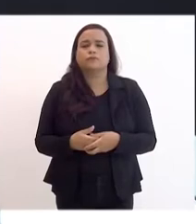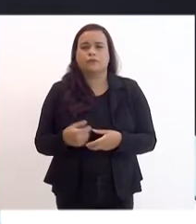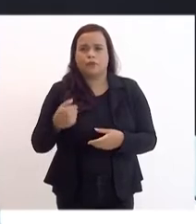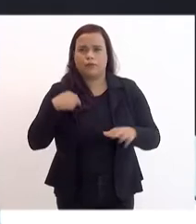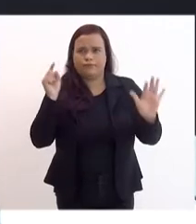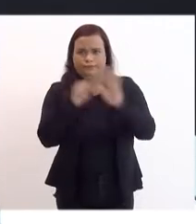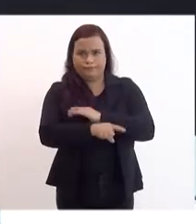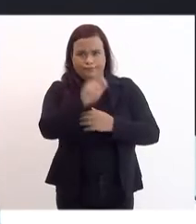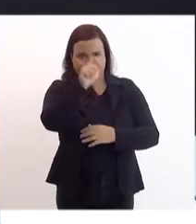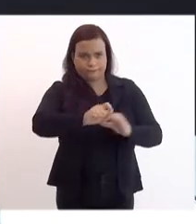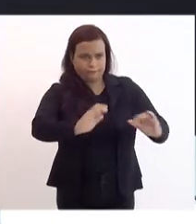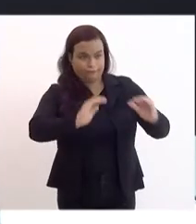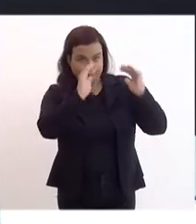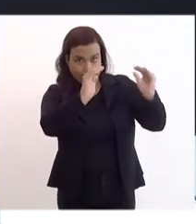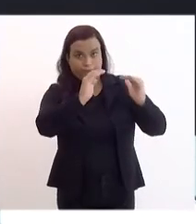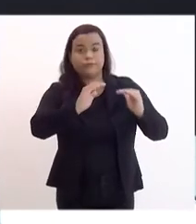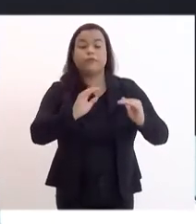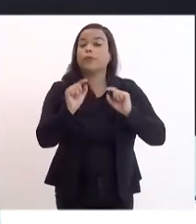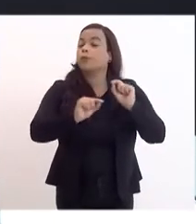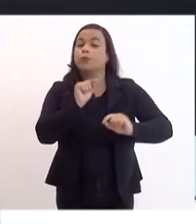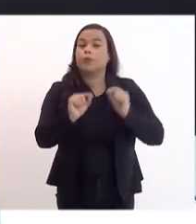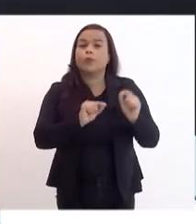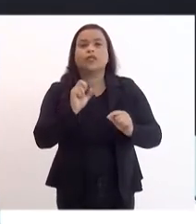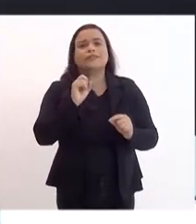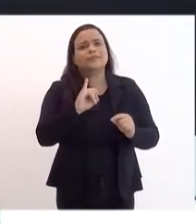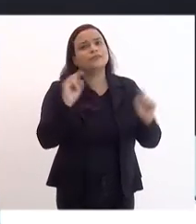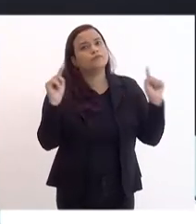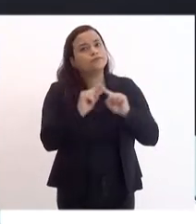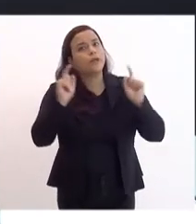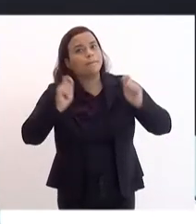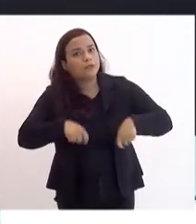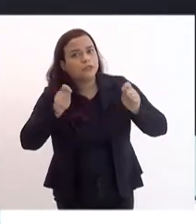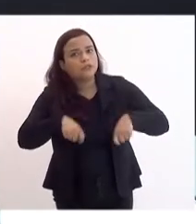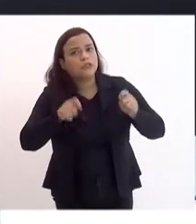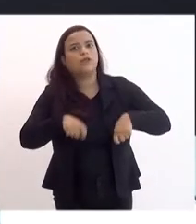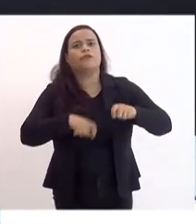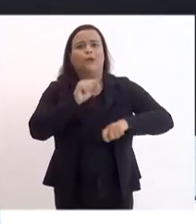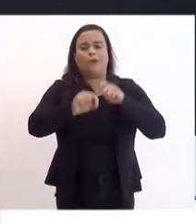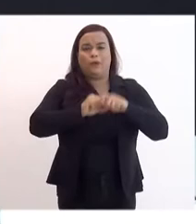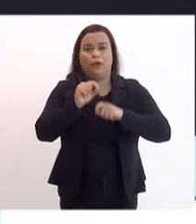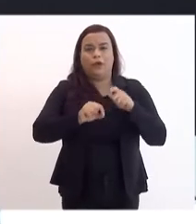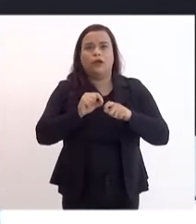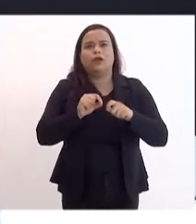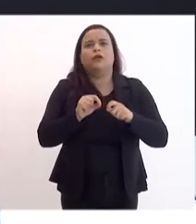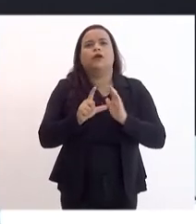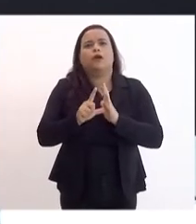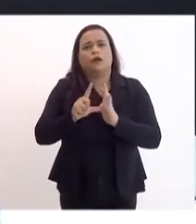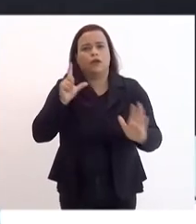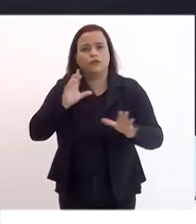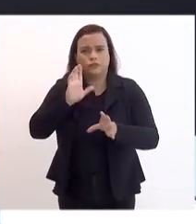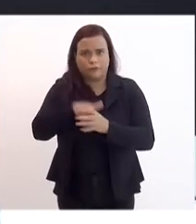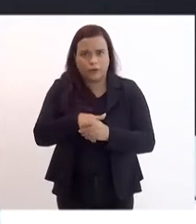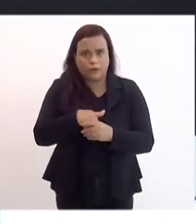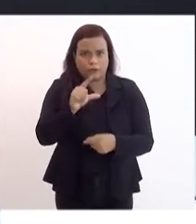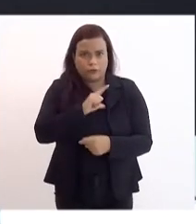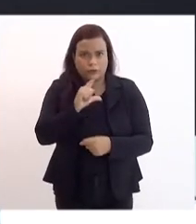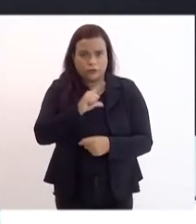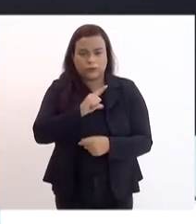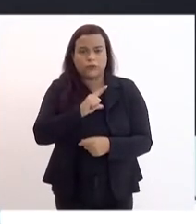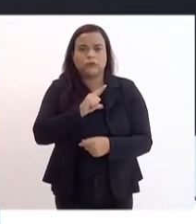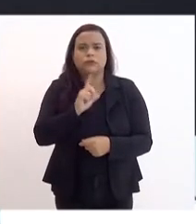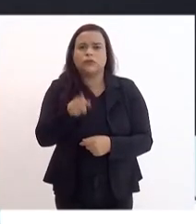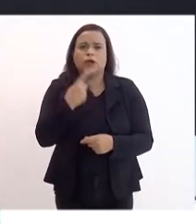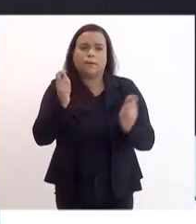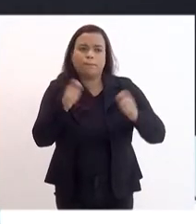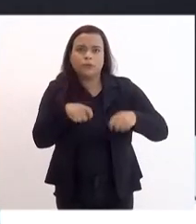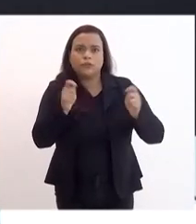Vossa Excelência se seria possível, antes da gente votar, a gente fazer